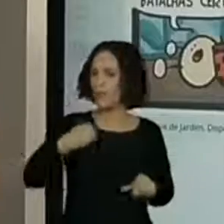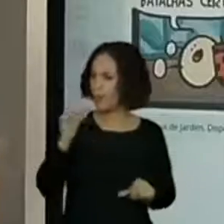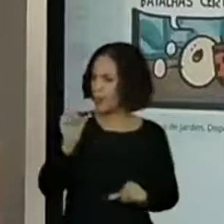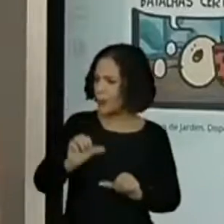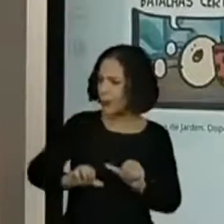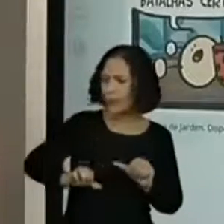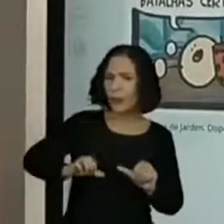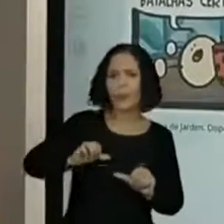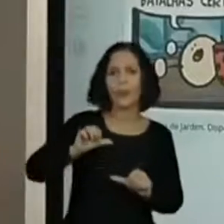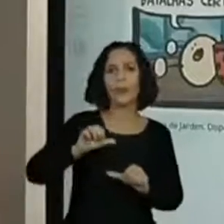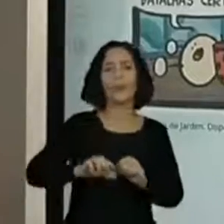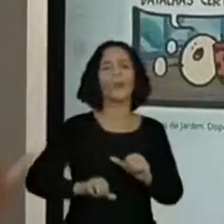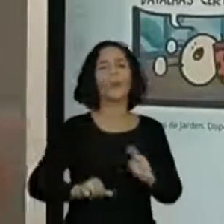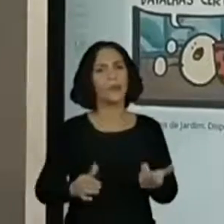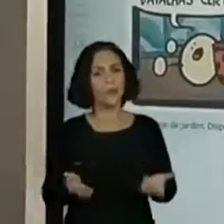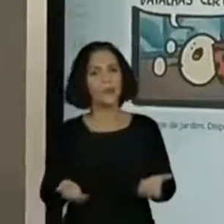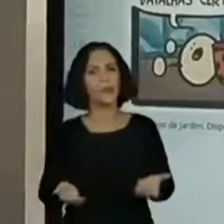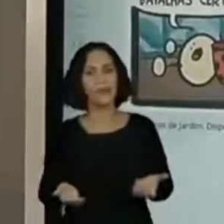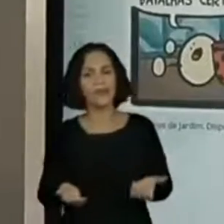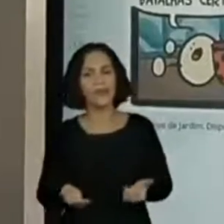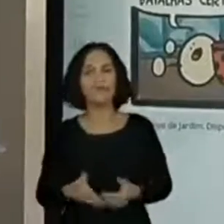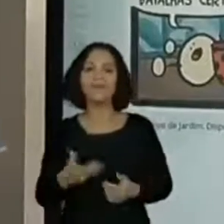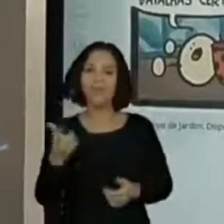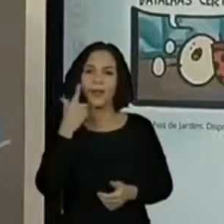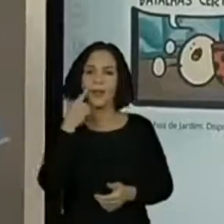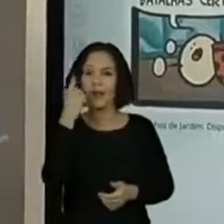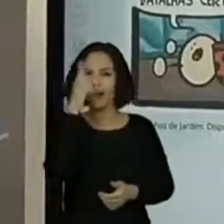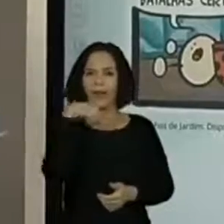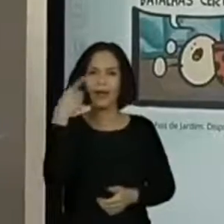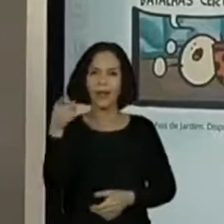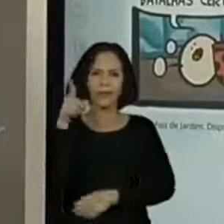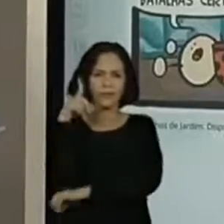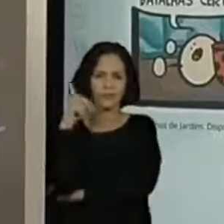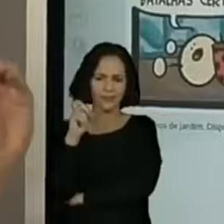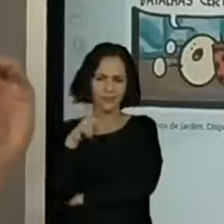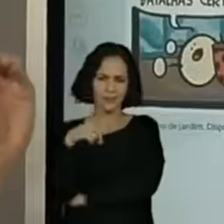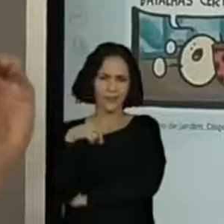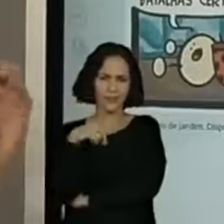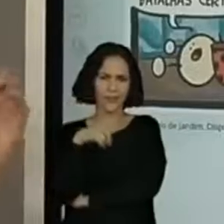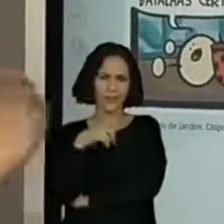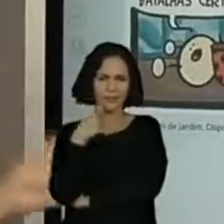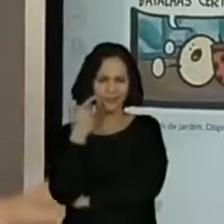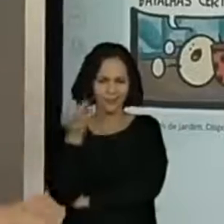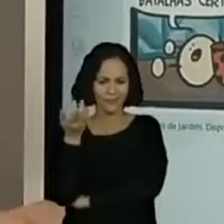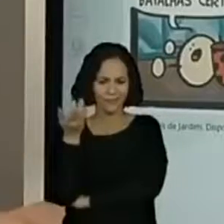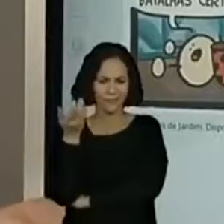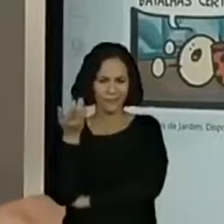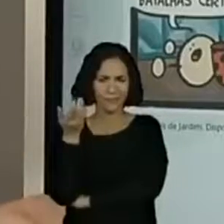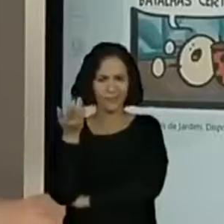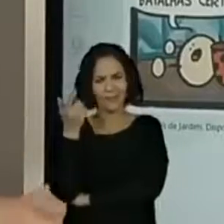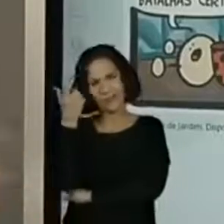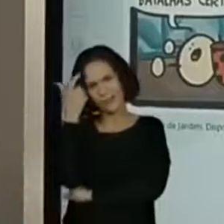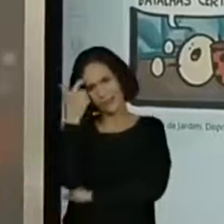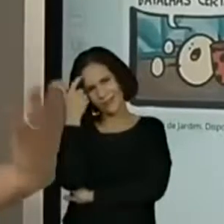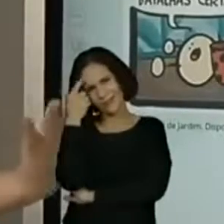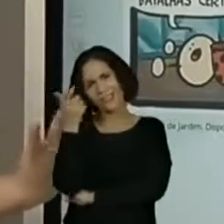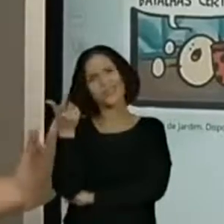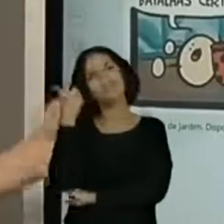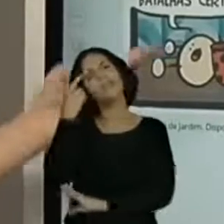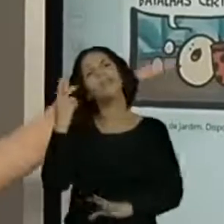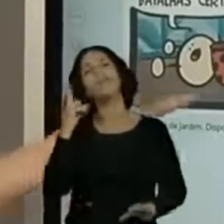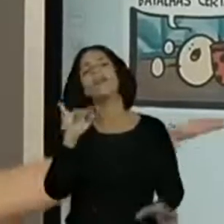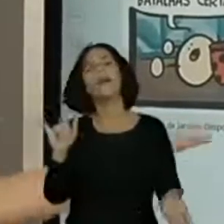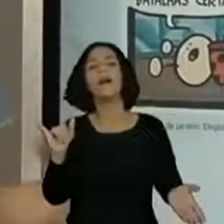uma alteração de rotina. E olha, a carinha do Mauro é perfeita. Ele pensando que ela ia dar